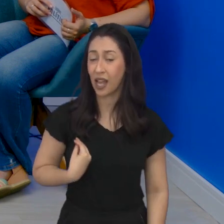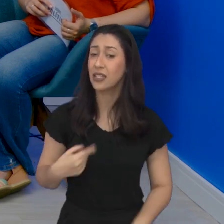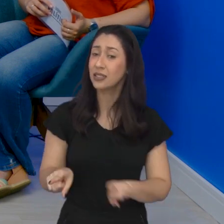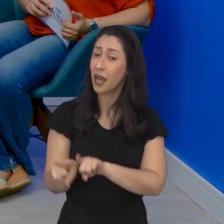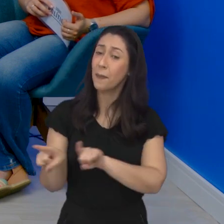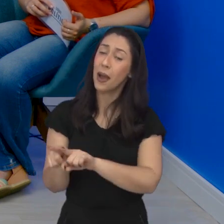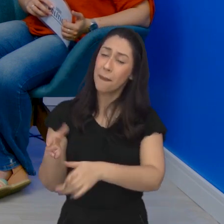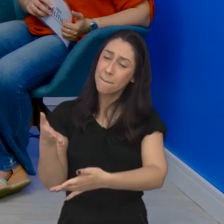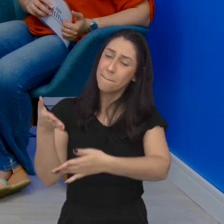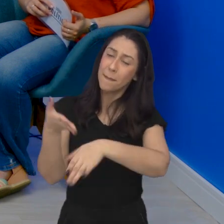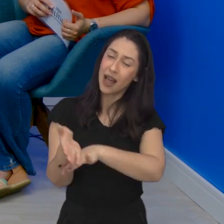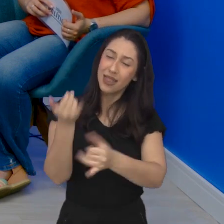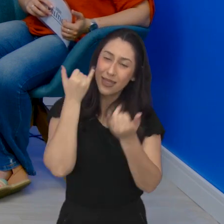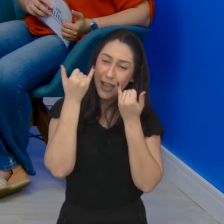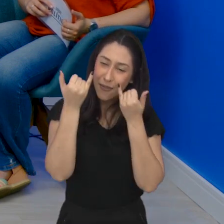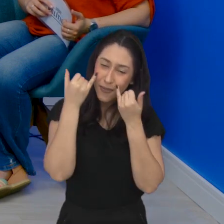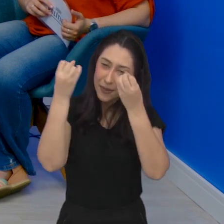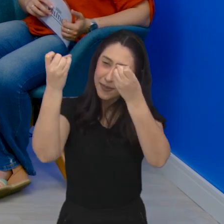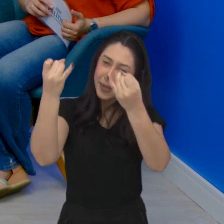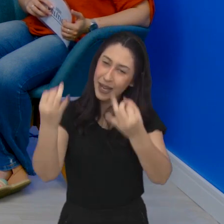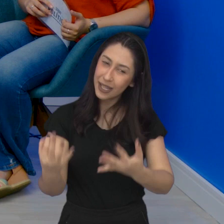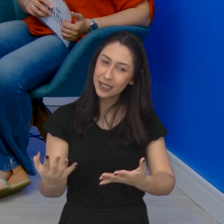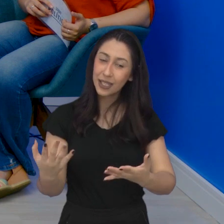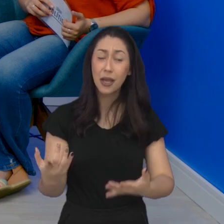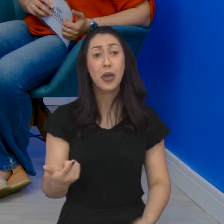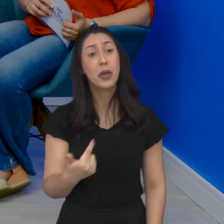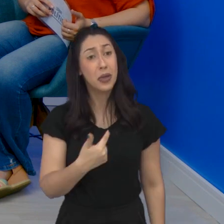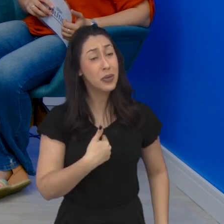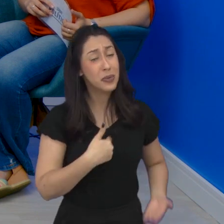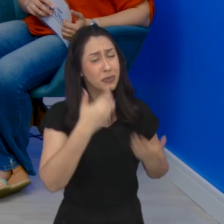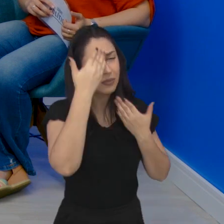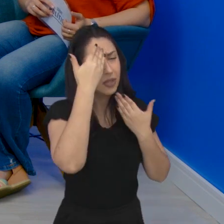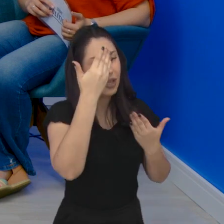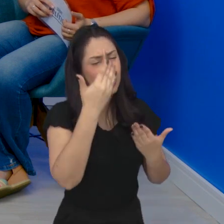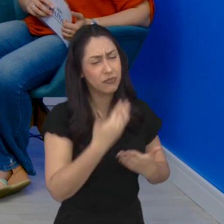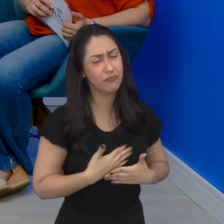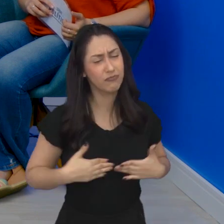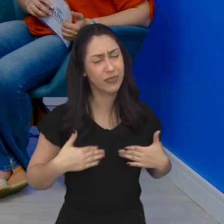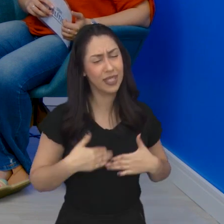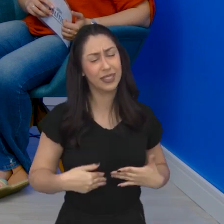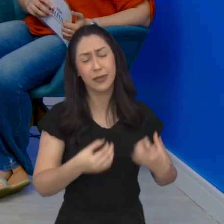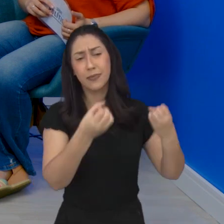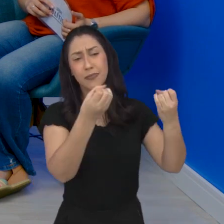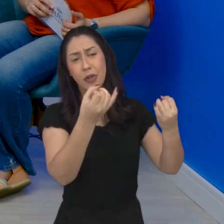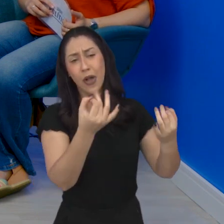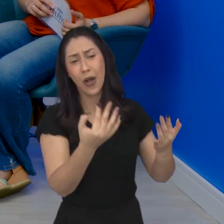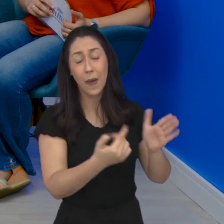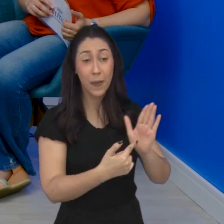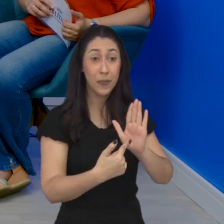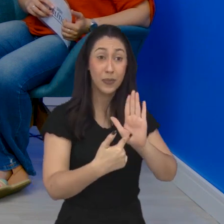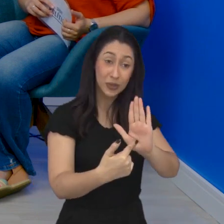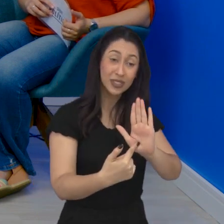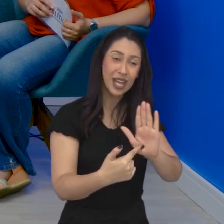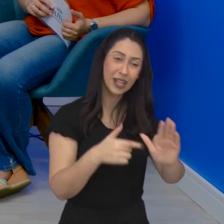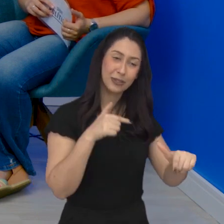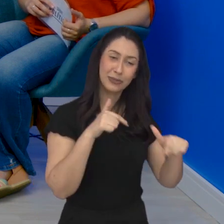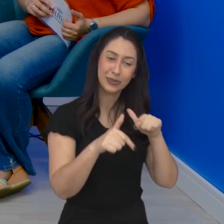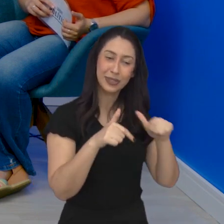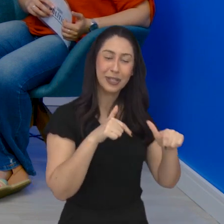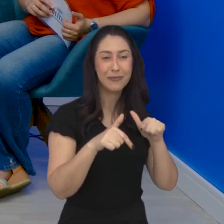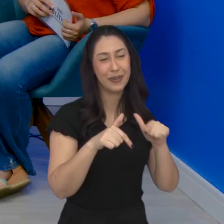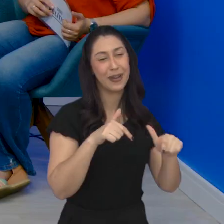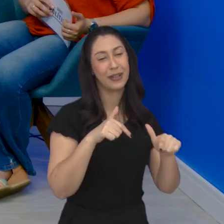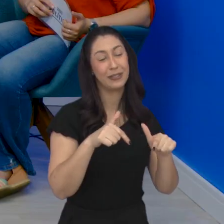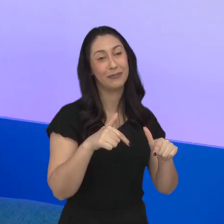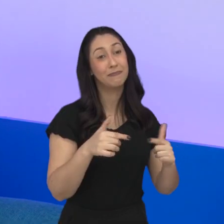Sobre Política e a sua participação, todas as informações aqui para a gente. Eu que agradeço, foi um prazer aqui falar com vocês, apresentar um pouquinho do que a gente